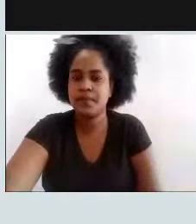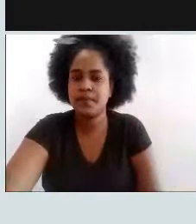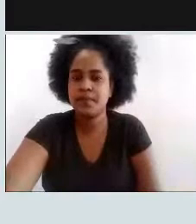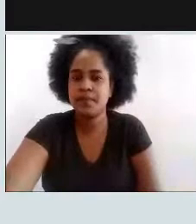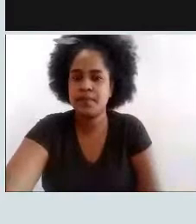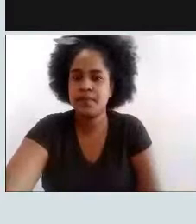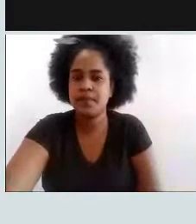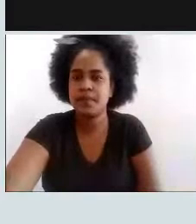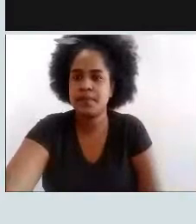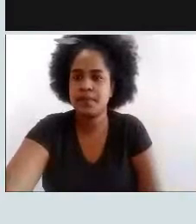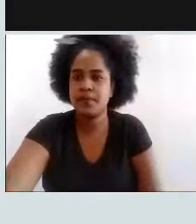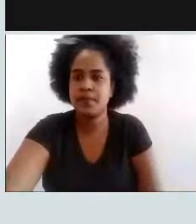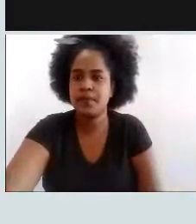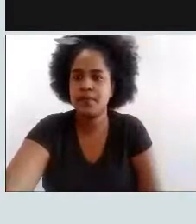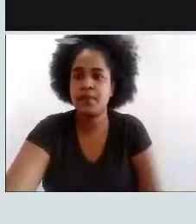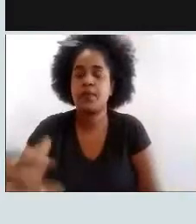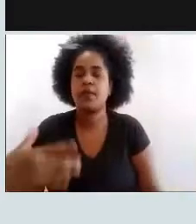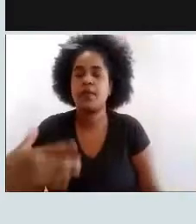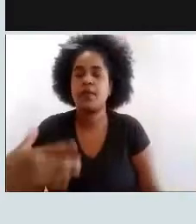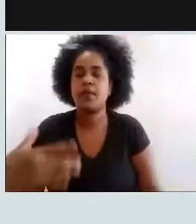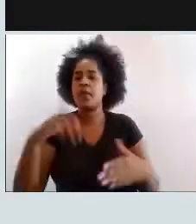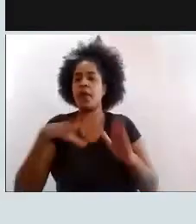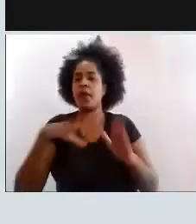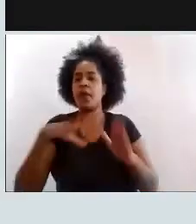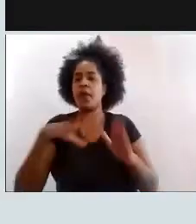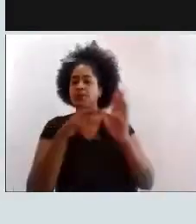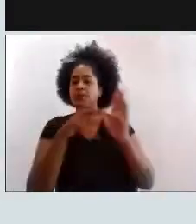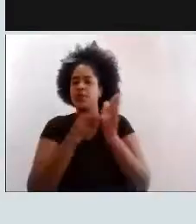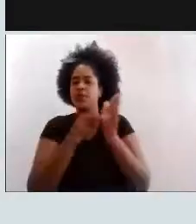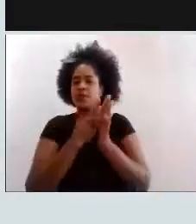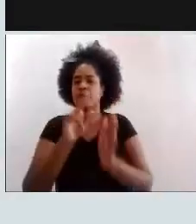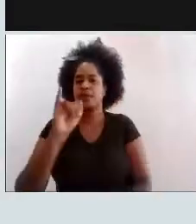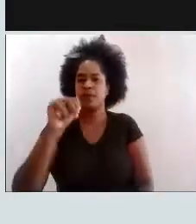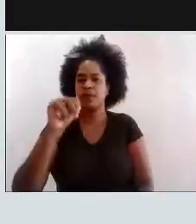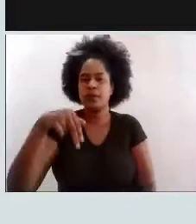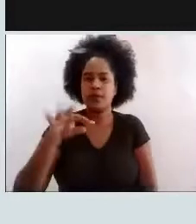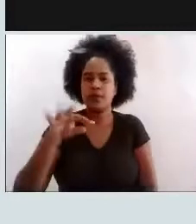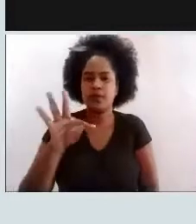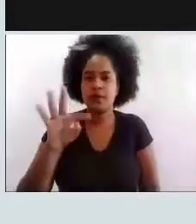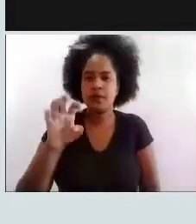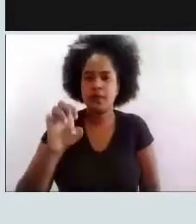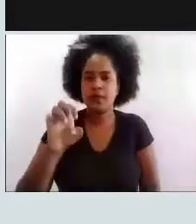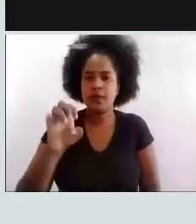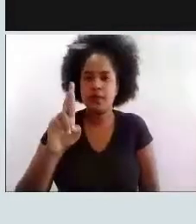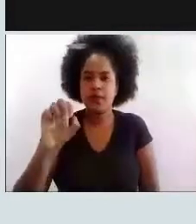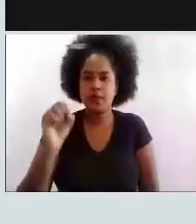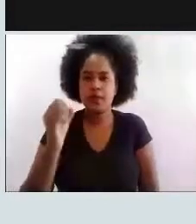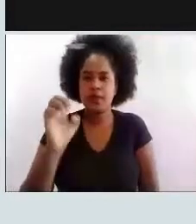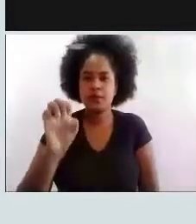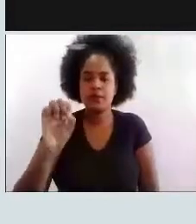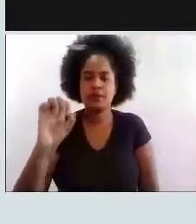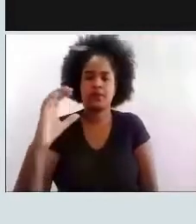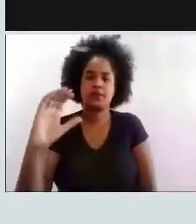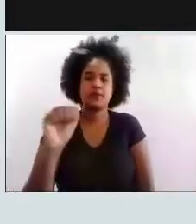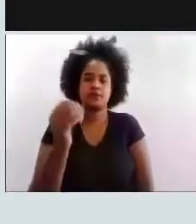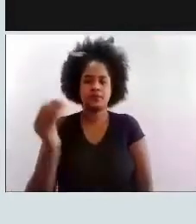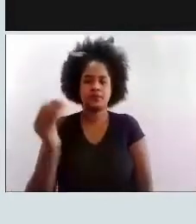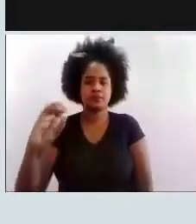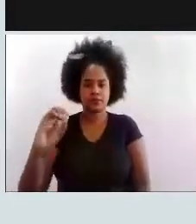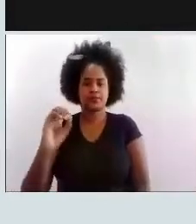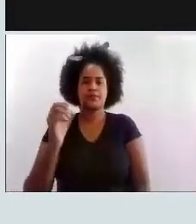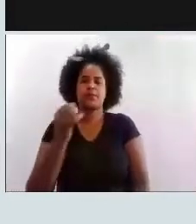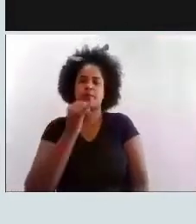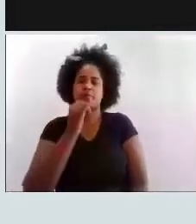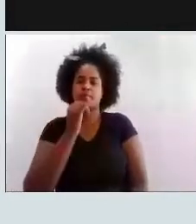O conceito de interseção é justamente isso. É quando um número, por exemplo, ele